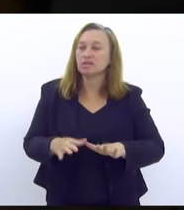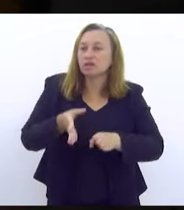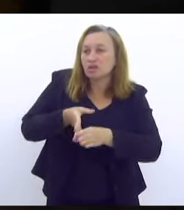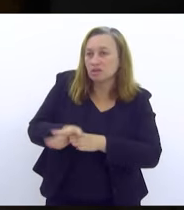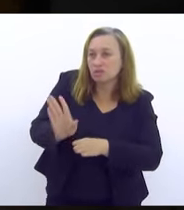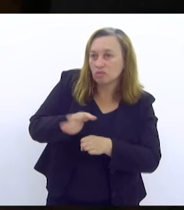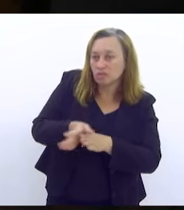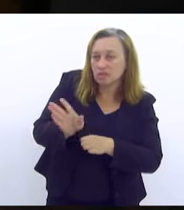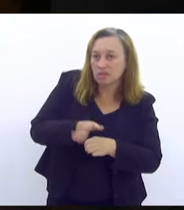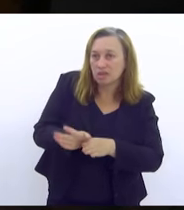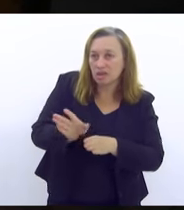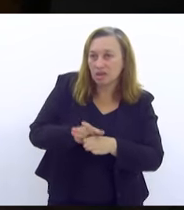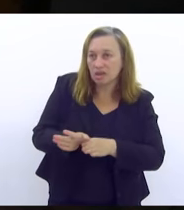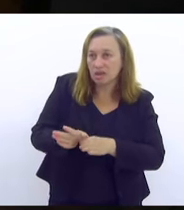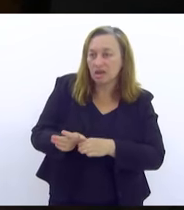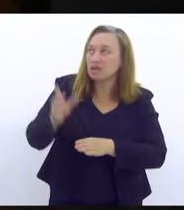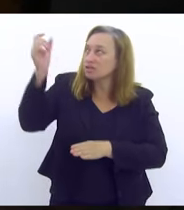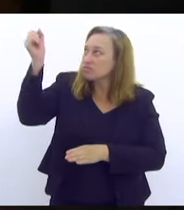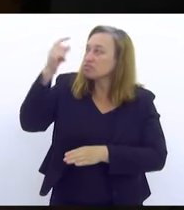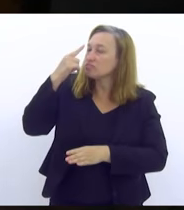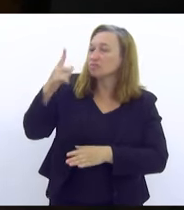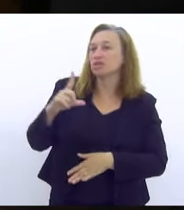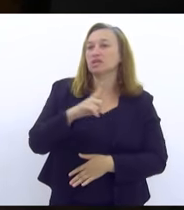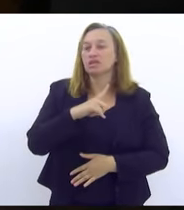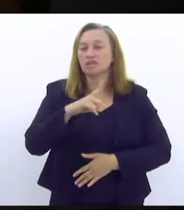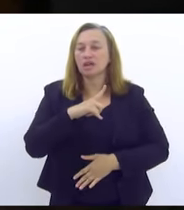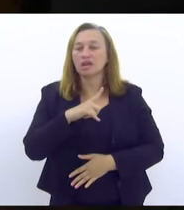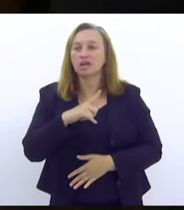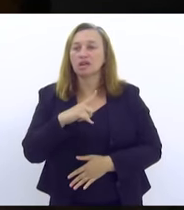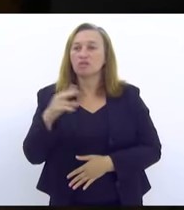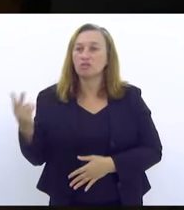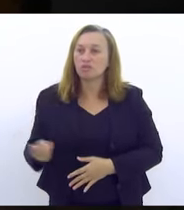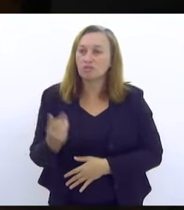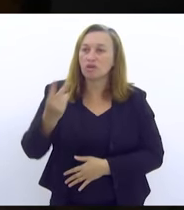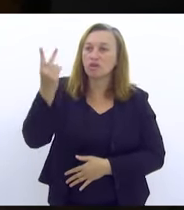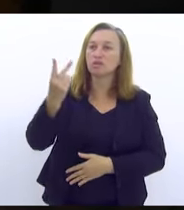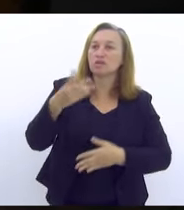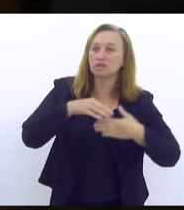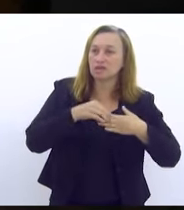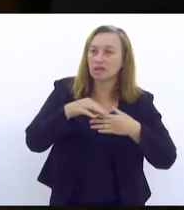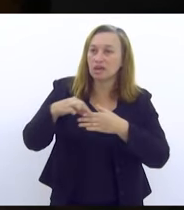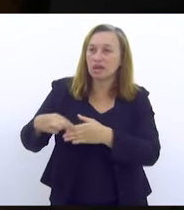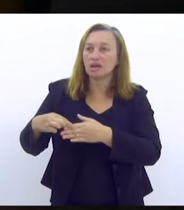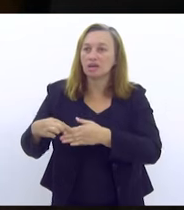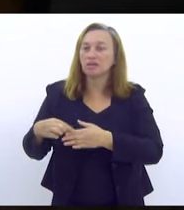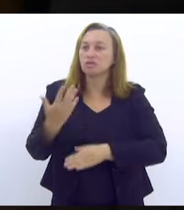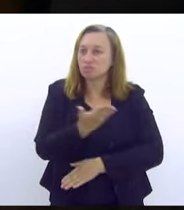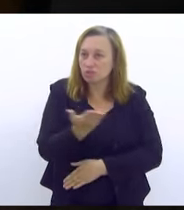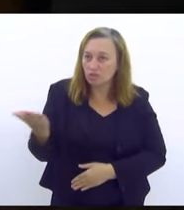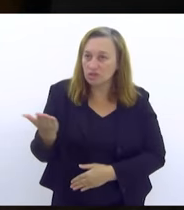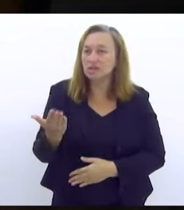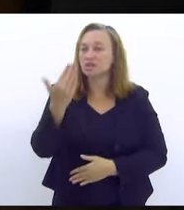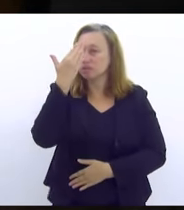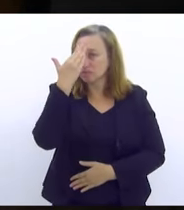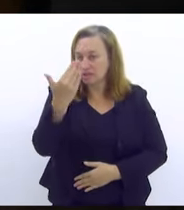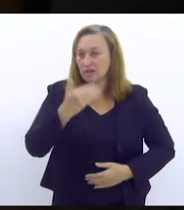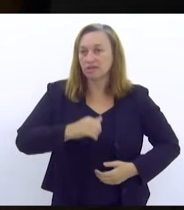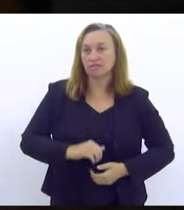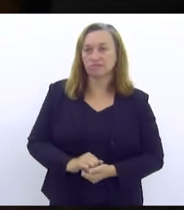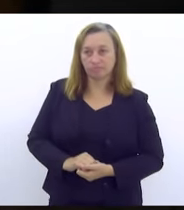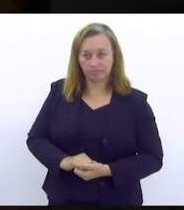seus passos e a inspirar aqueles que têm o privilégio de serem guiados por vocês. Muito obrigada.